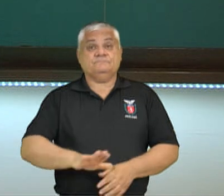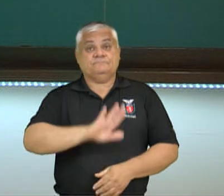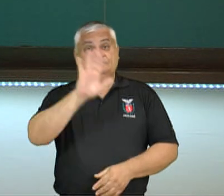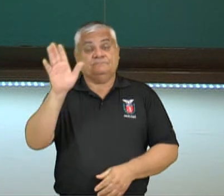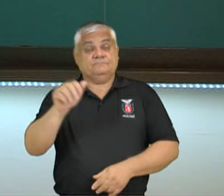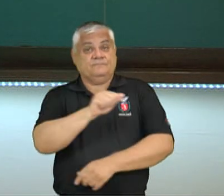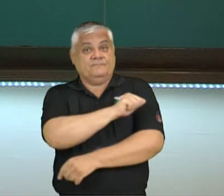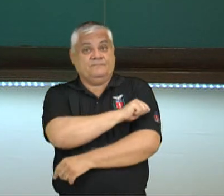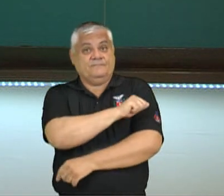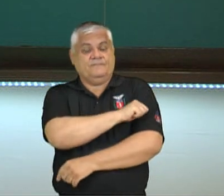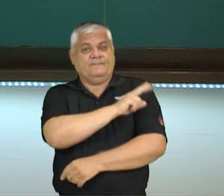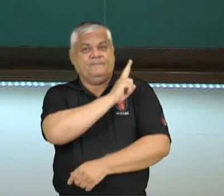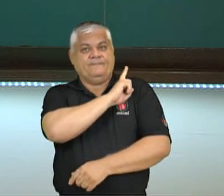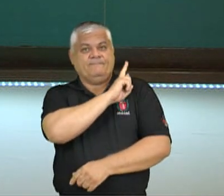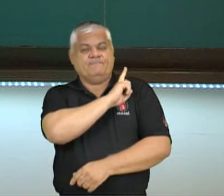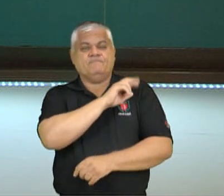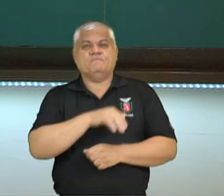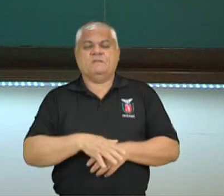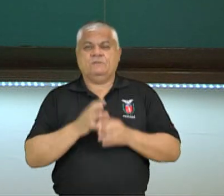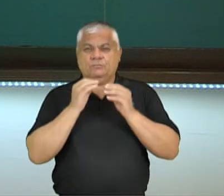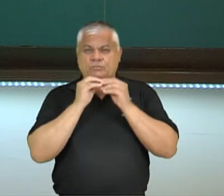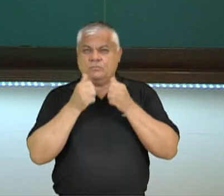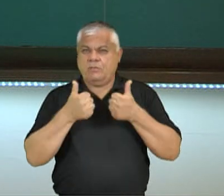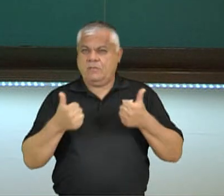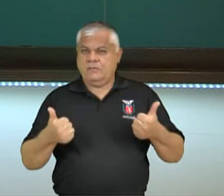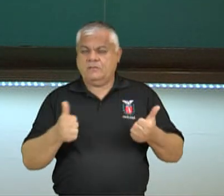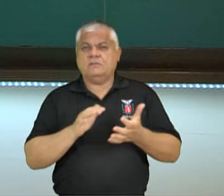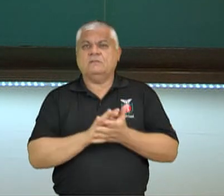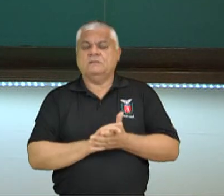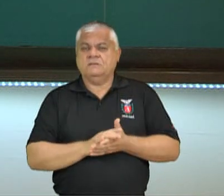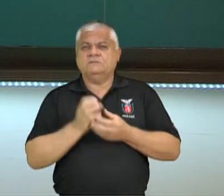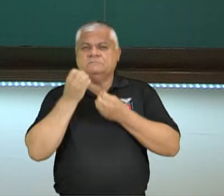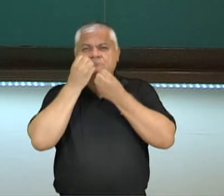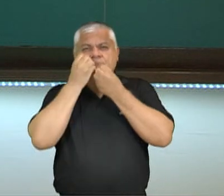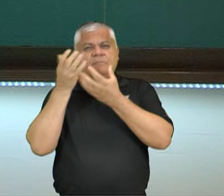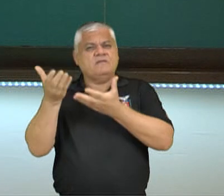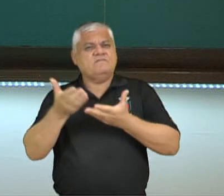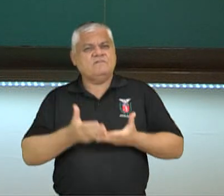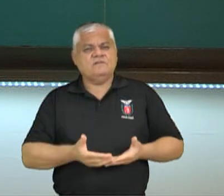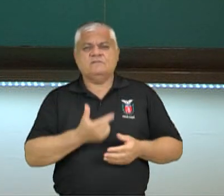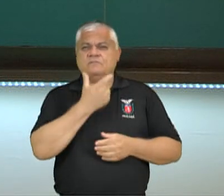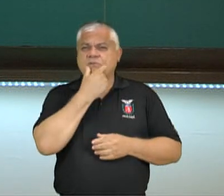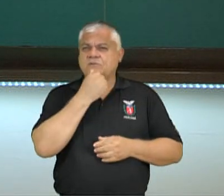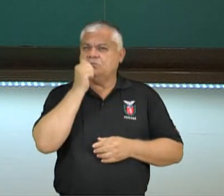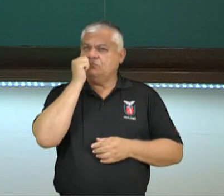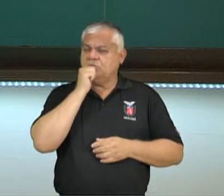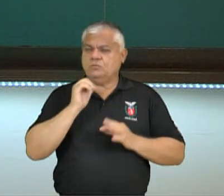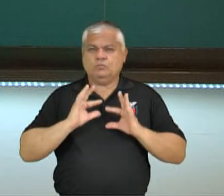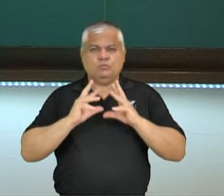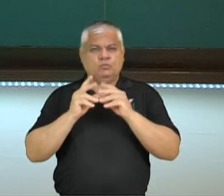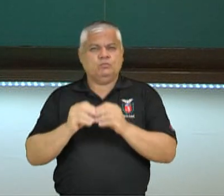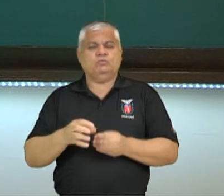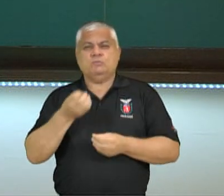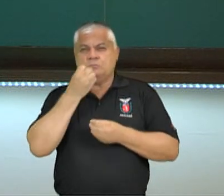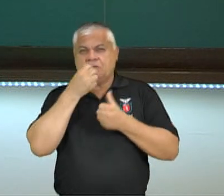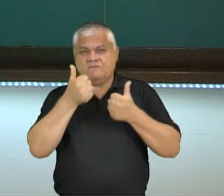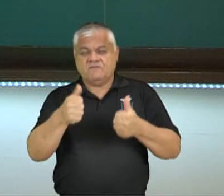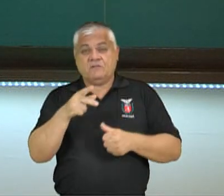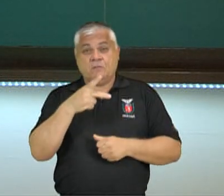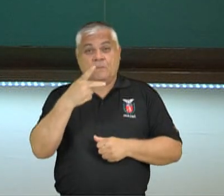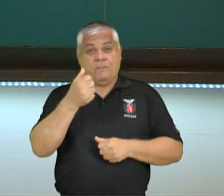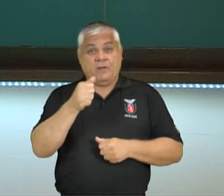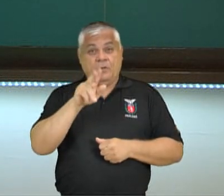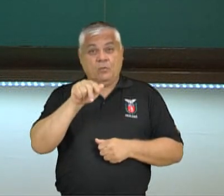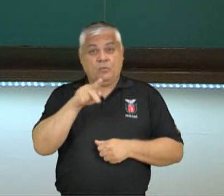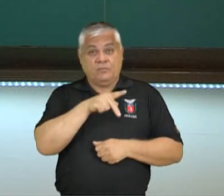Olá, estudantes da segunda série, tudo bem com vocês? Sejam todos bem-vindos, sejam todas bem-vindas. Eu, professor Paulo